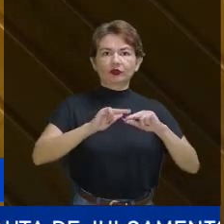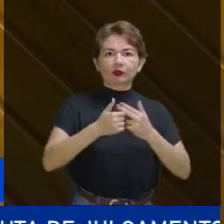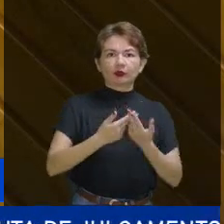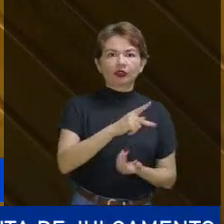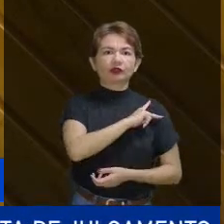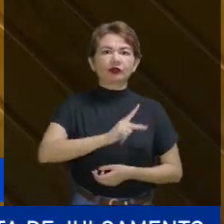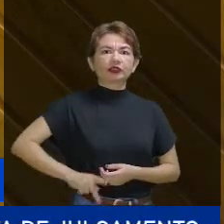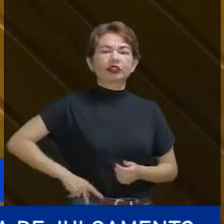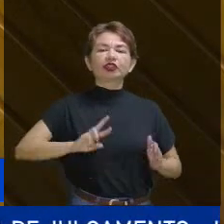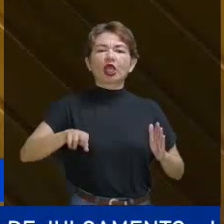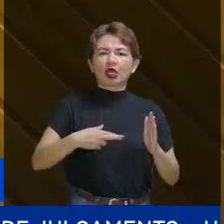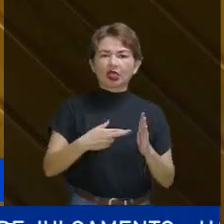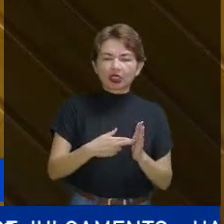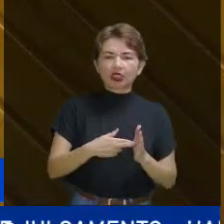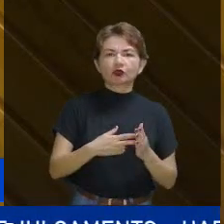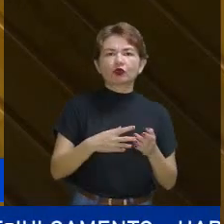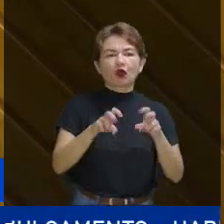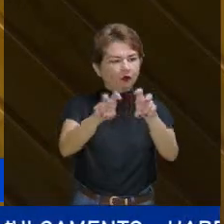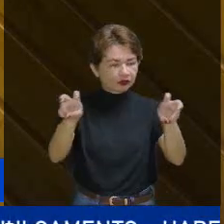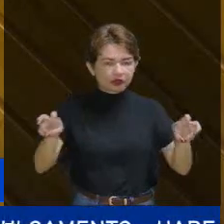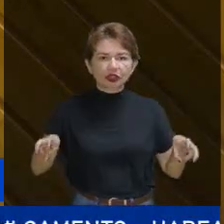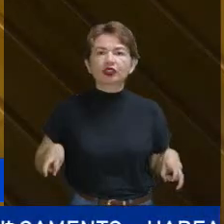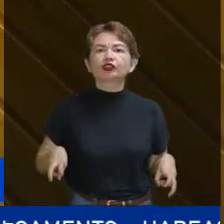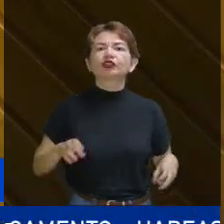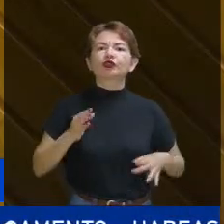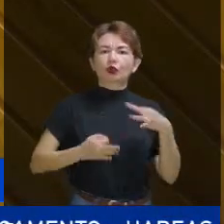senhor presidente, senhor relator e demais